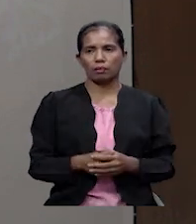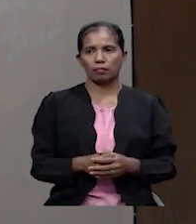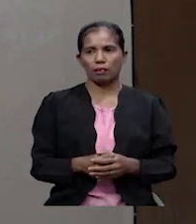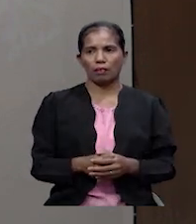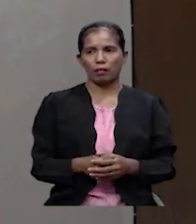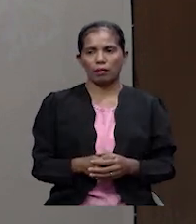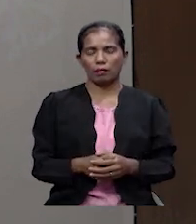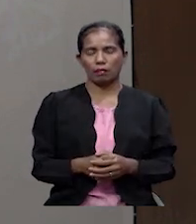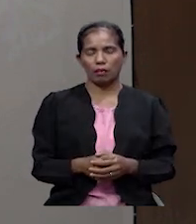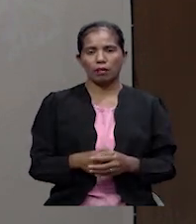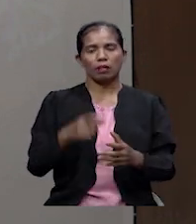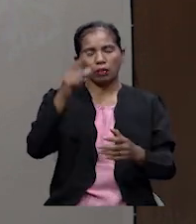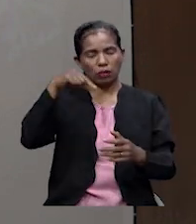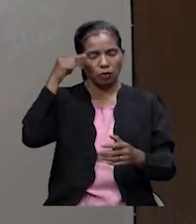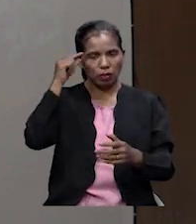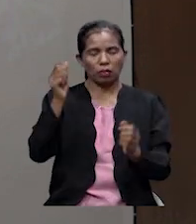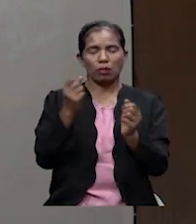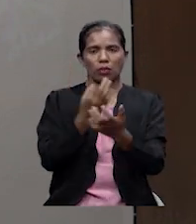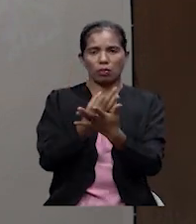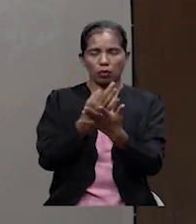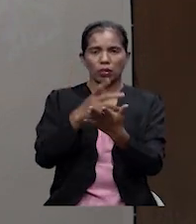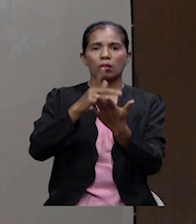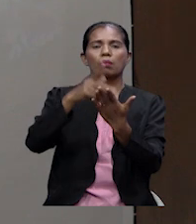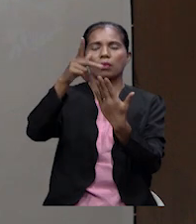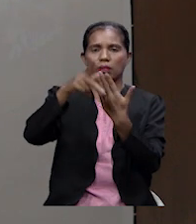Satan governo mai ho orçamento por programa.